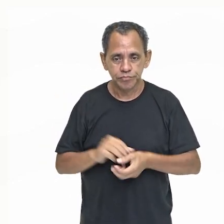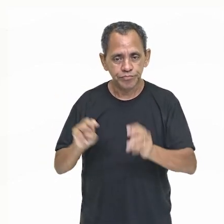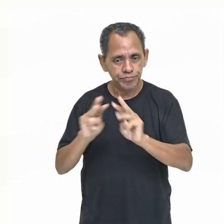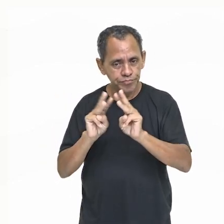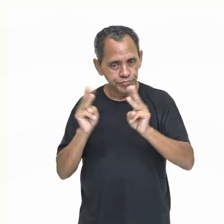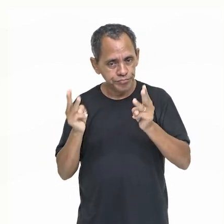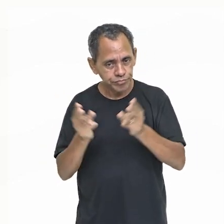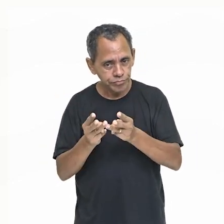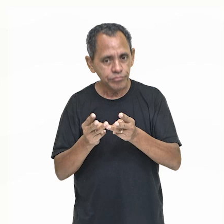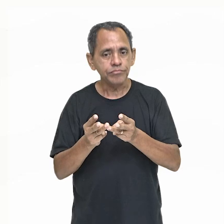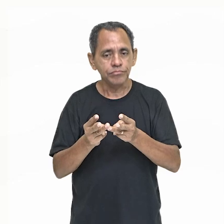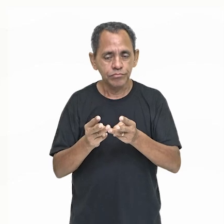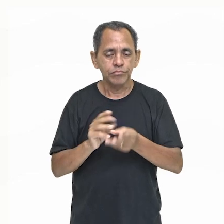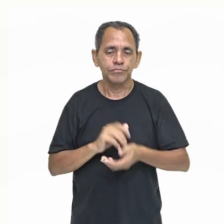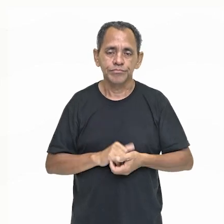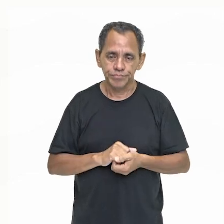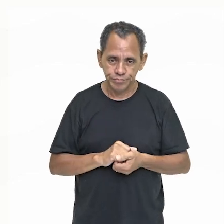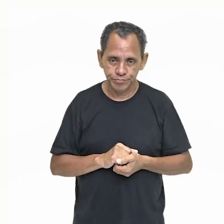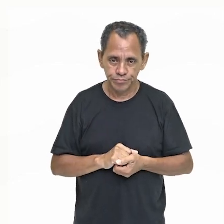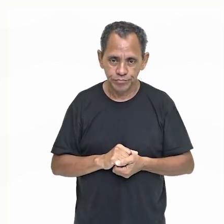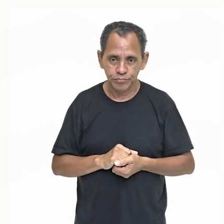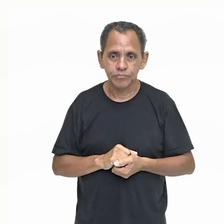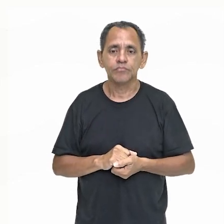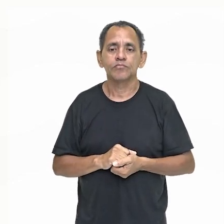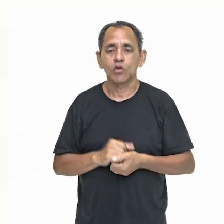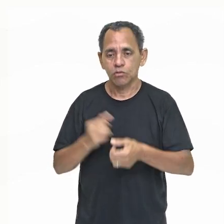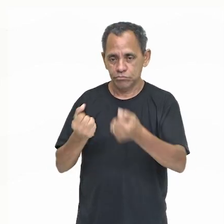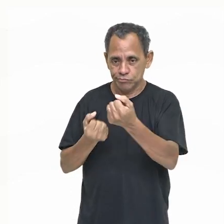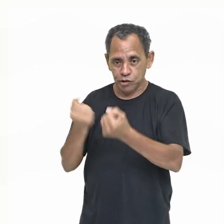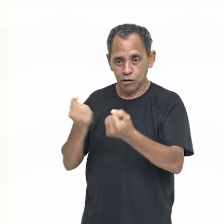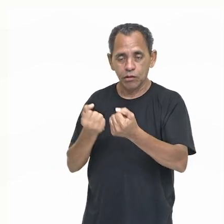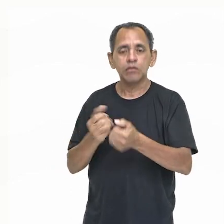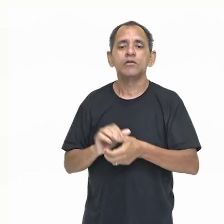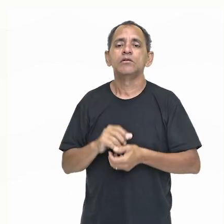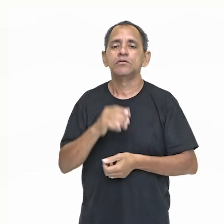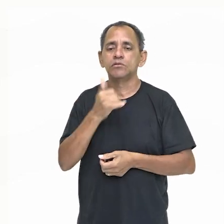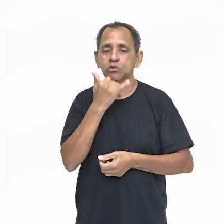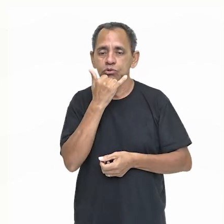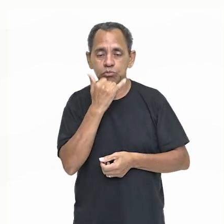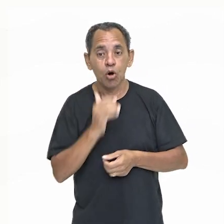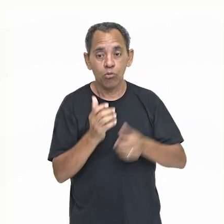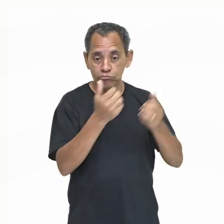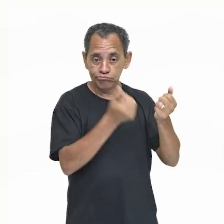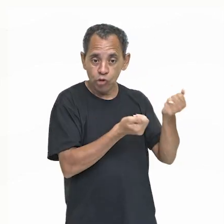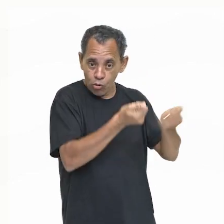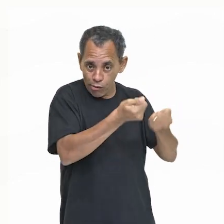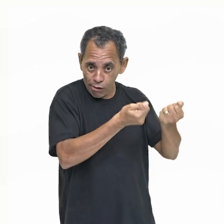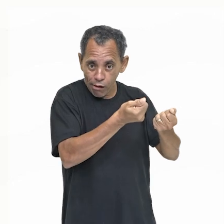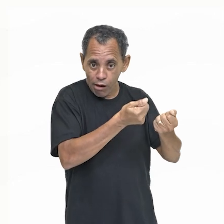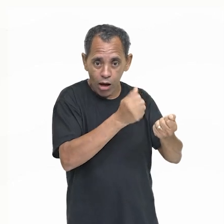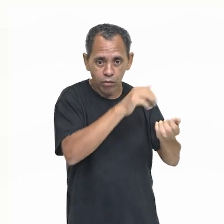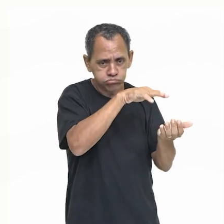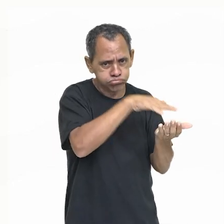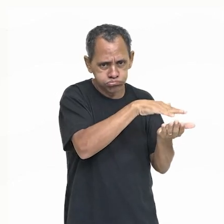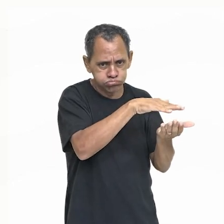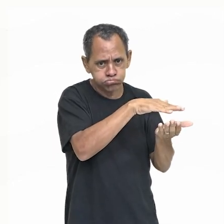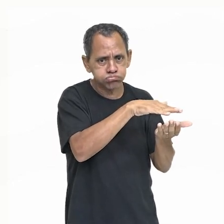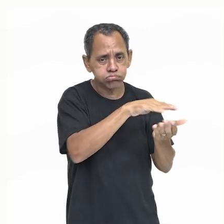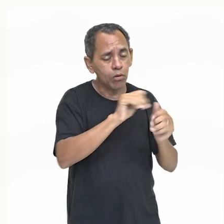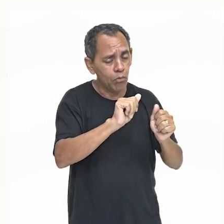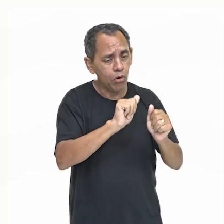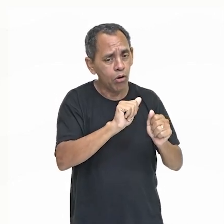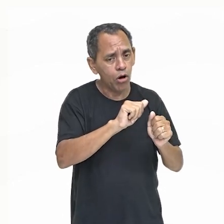velocidade pode variar esse carro por exemplo esse carro que está na posição a ele pode mudar de velocidade mas ele não vai mudar de